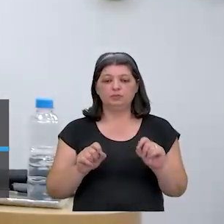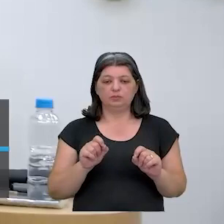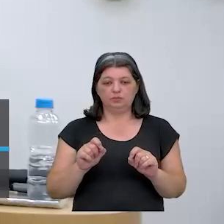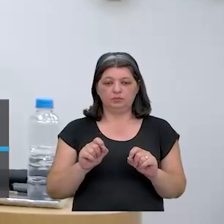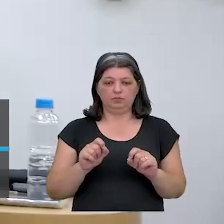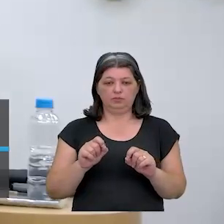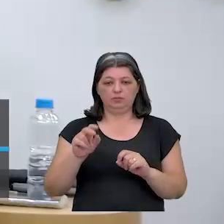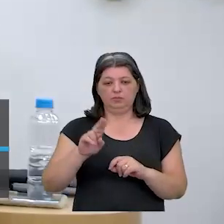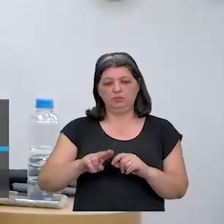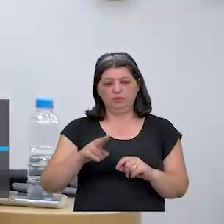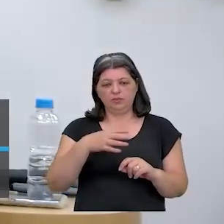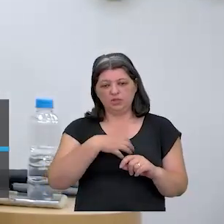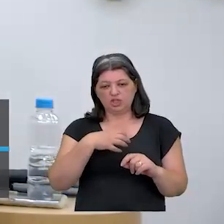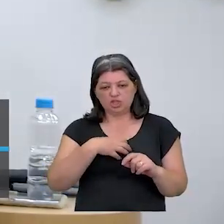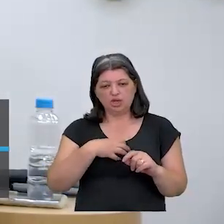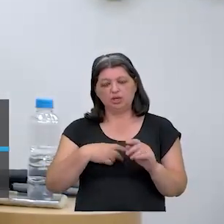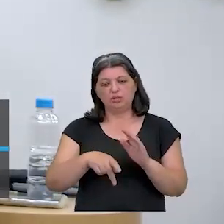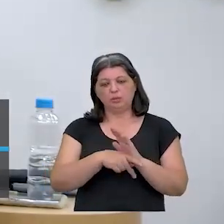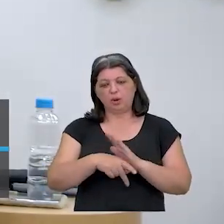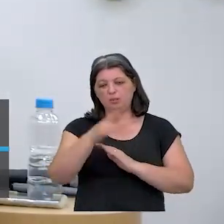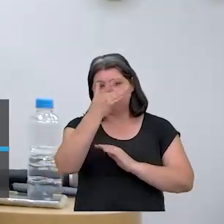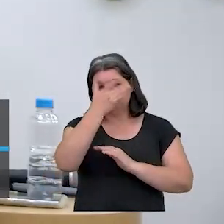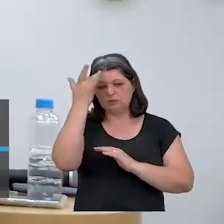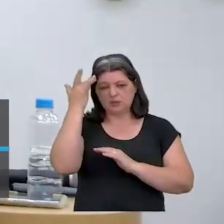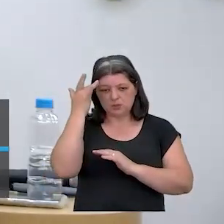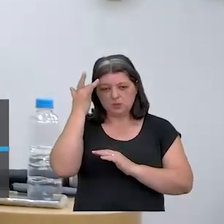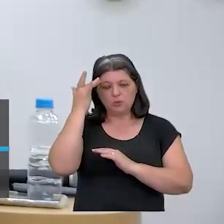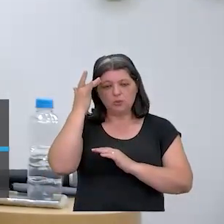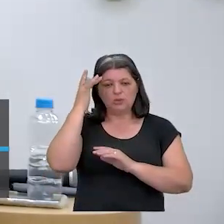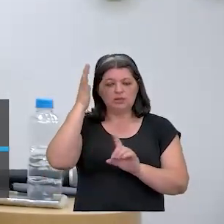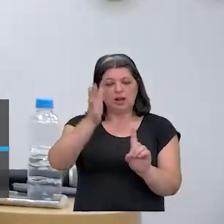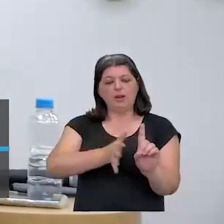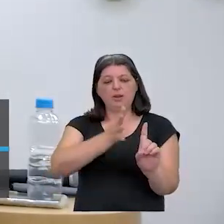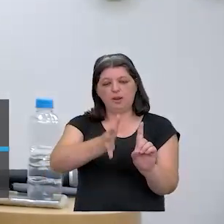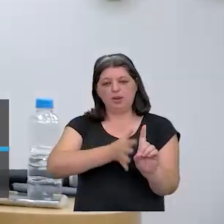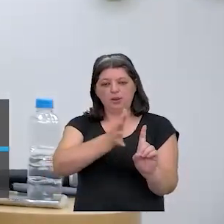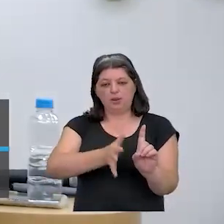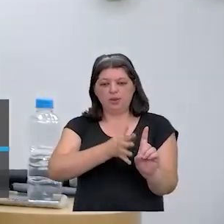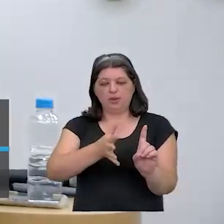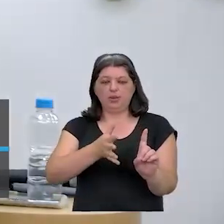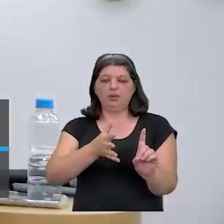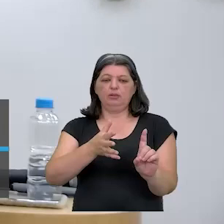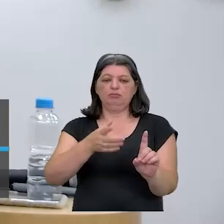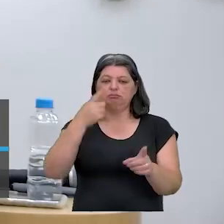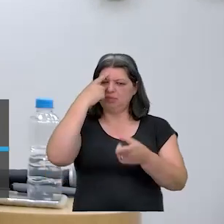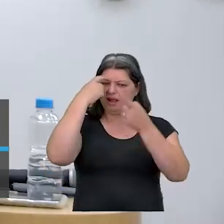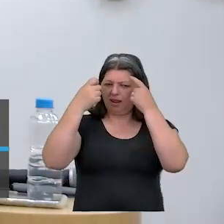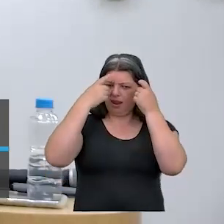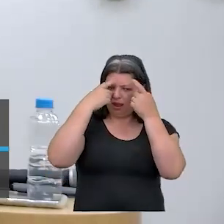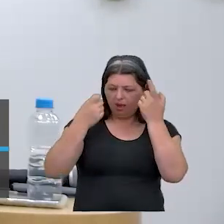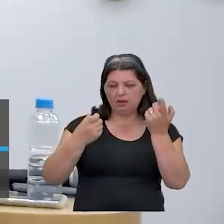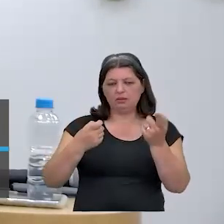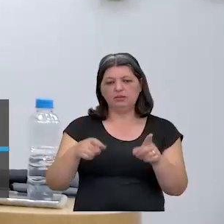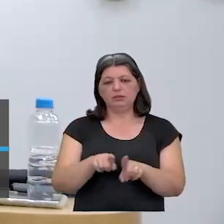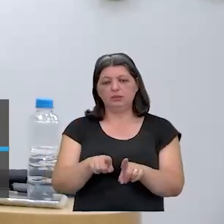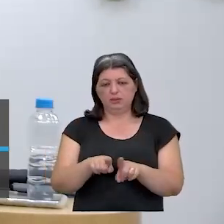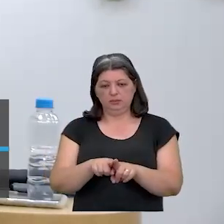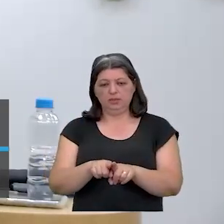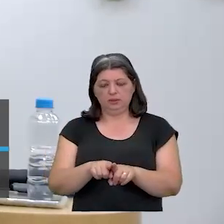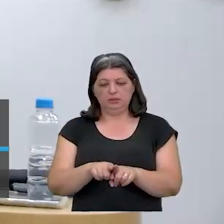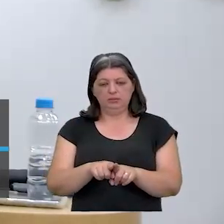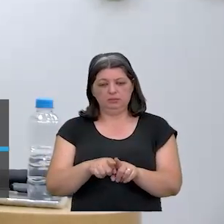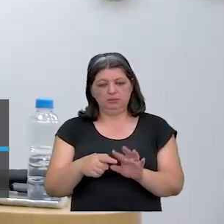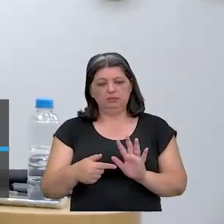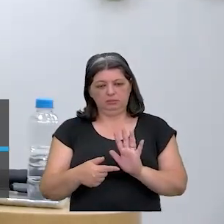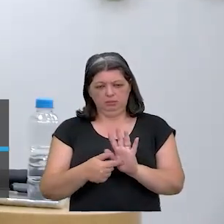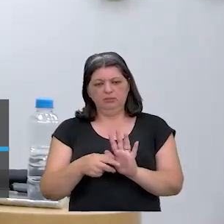utilizados como modo dos artistas e comunicadores disseminarem suas produções e ideias, e em muitos casos, como o próprio